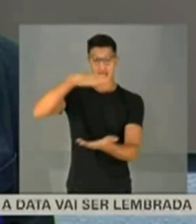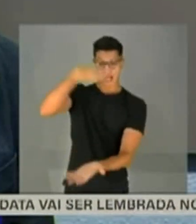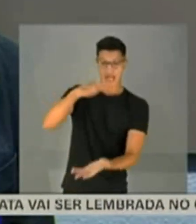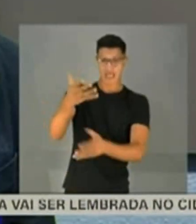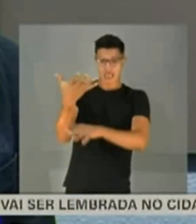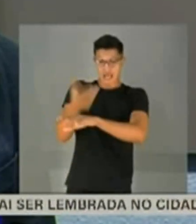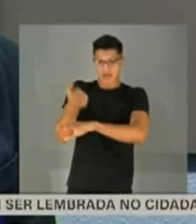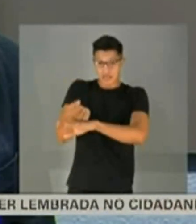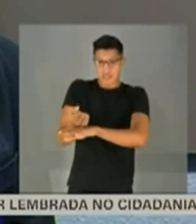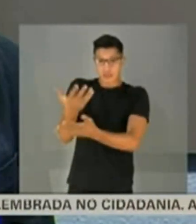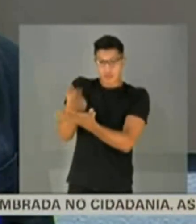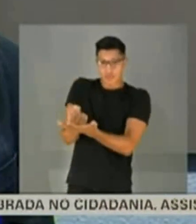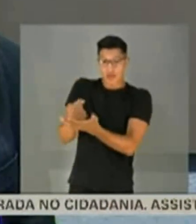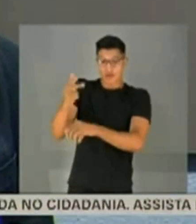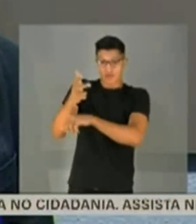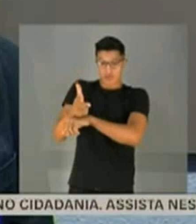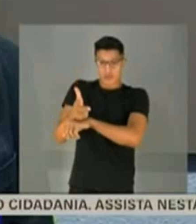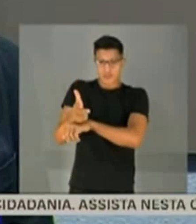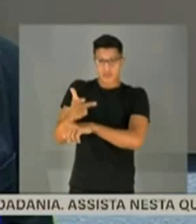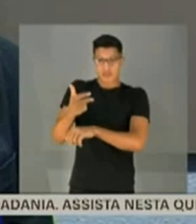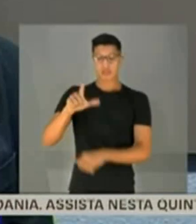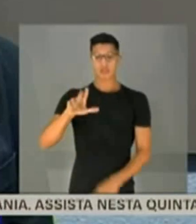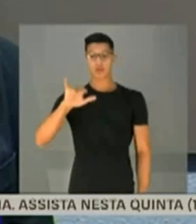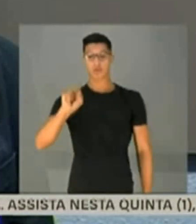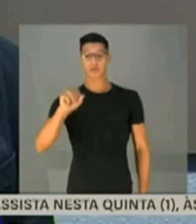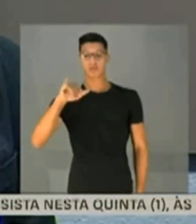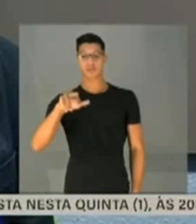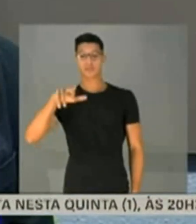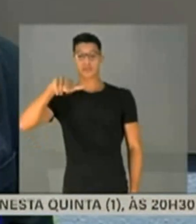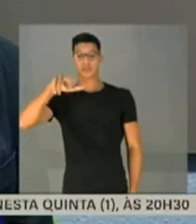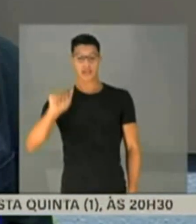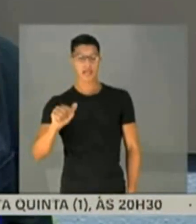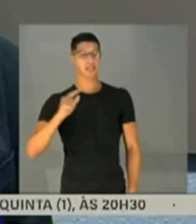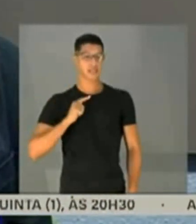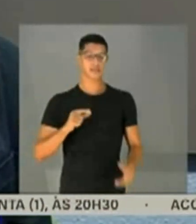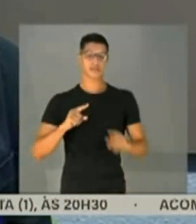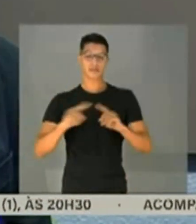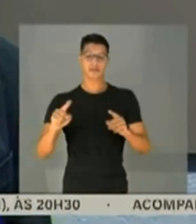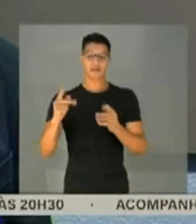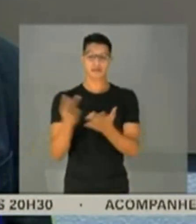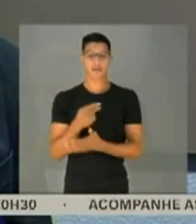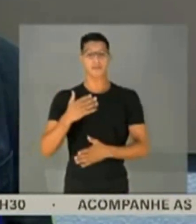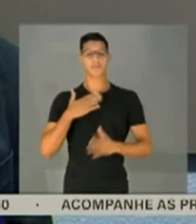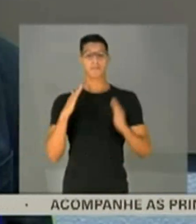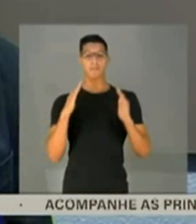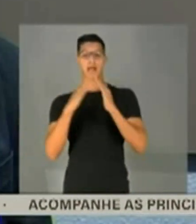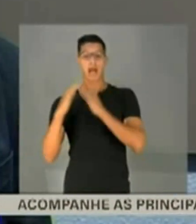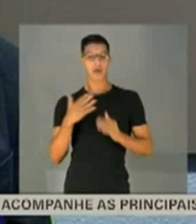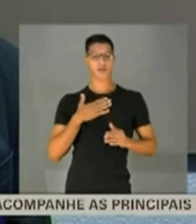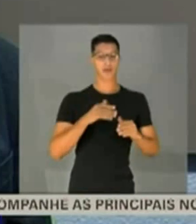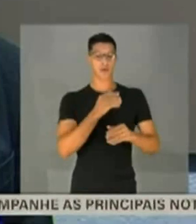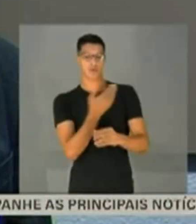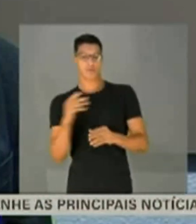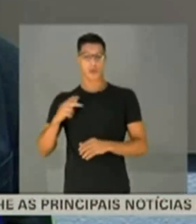quiser gravar um vídeo, ele grava um vídeo. Ei, Luiz Miranda, me remind, my warehouse, this is my project,